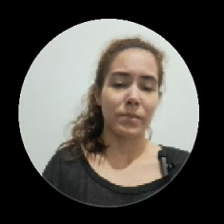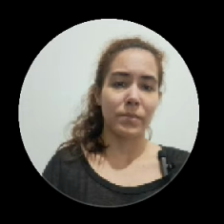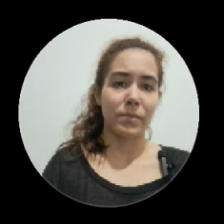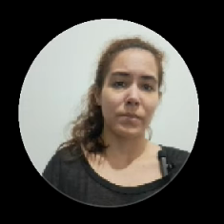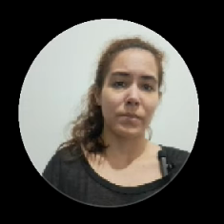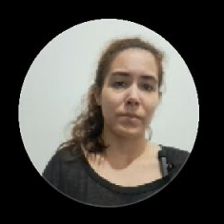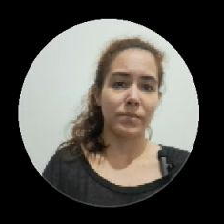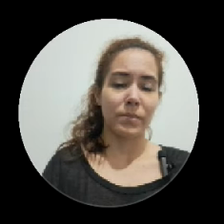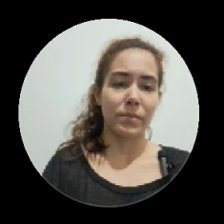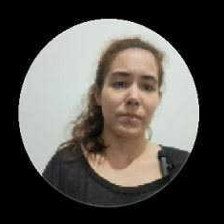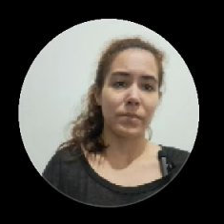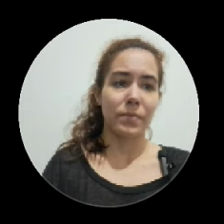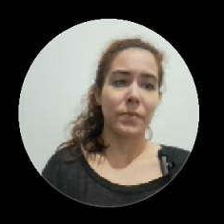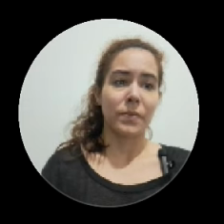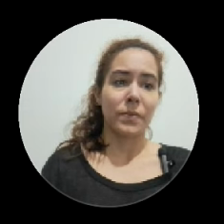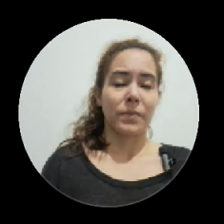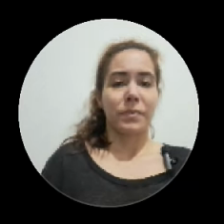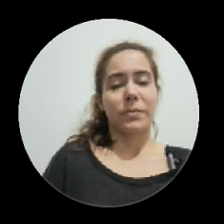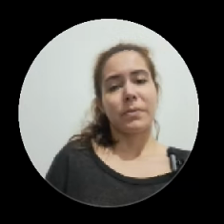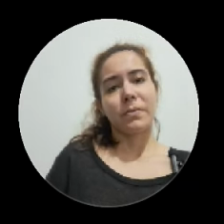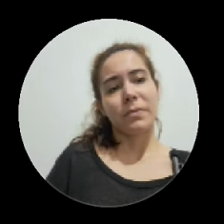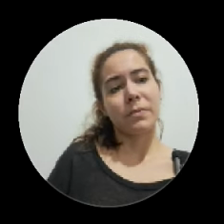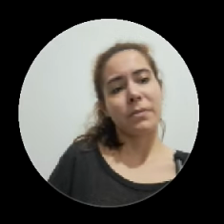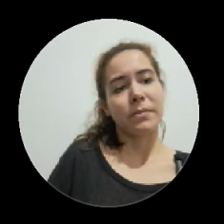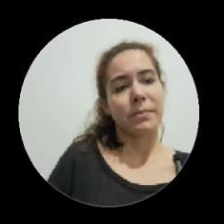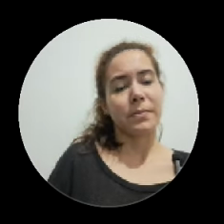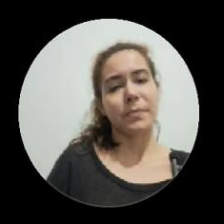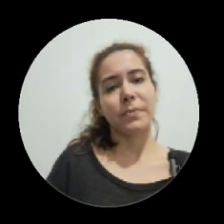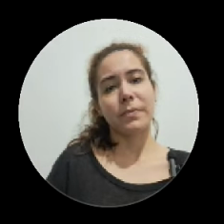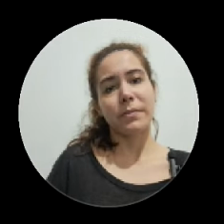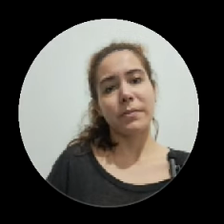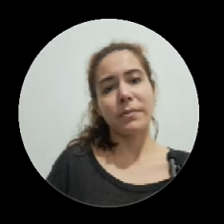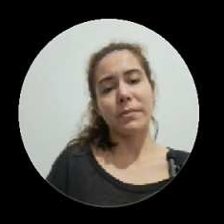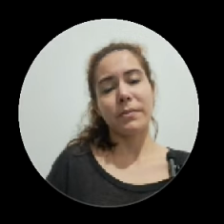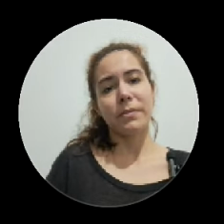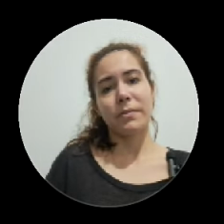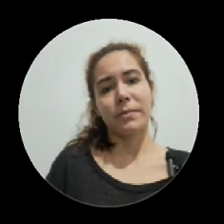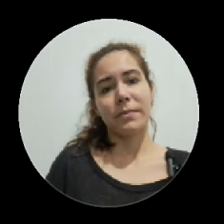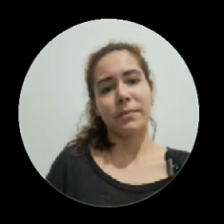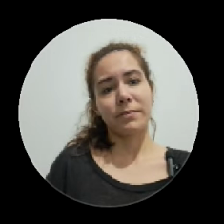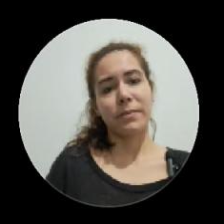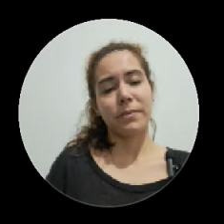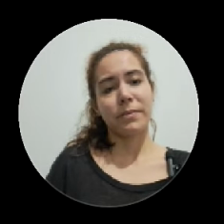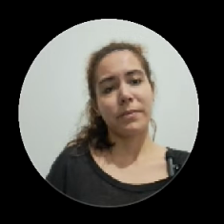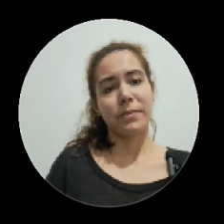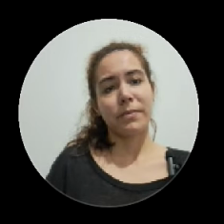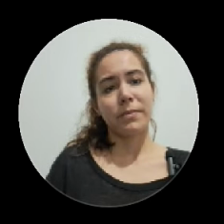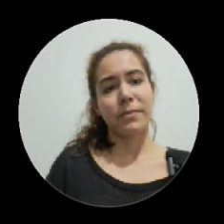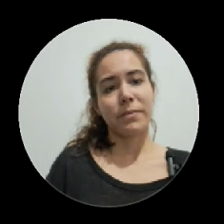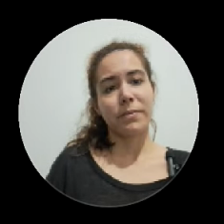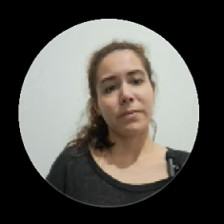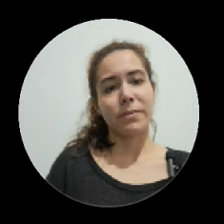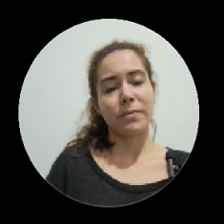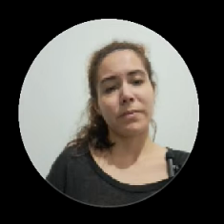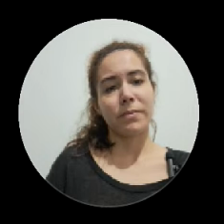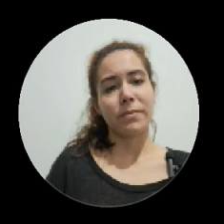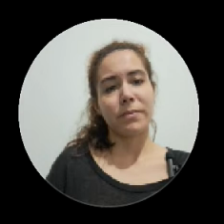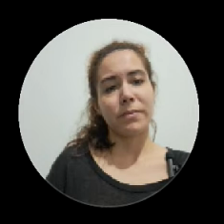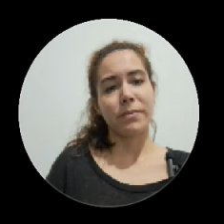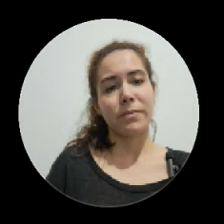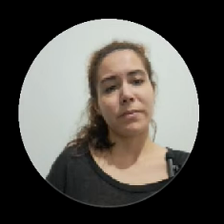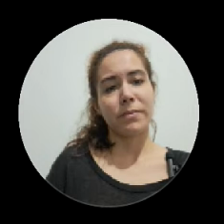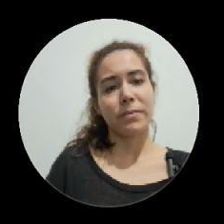Não, aqui eu me identifiquei total, galera. Criou uma conexão com a gente, eu achei. Aqui não, real. Real, aqui tá indo bem até agora. Não pude aproveitar meu